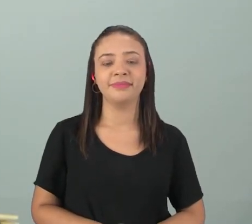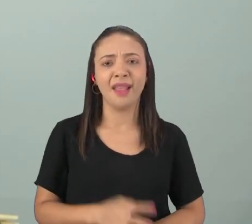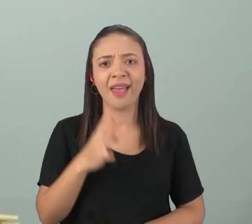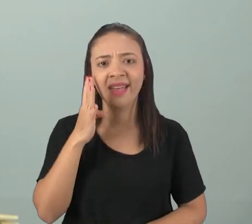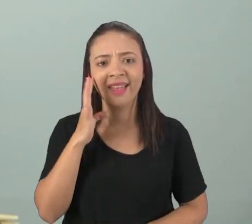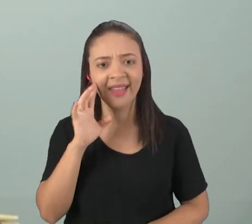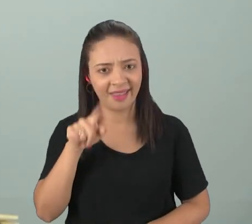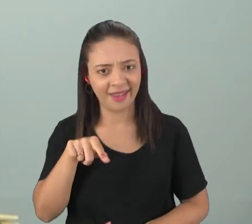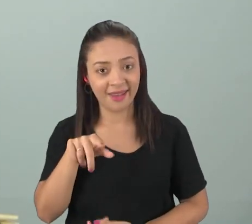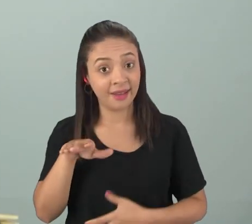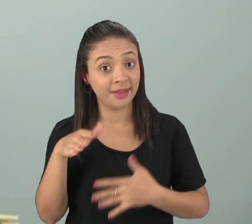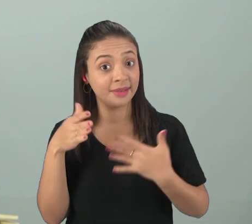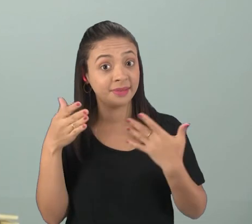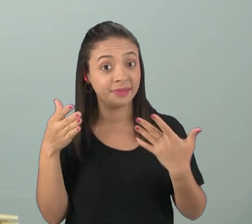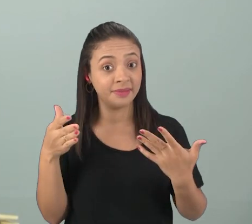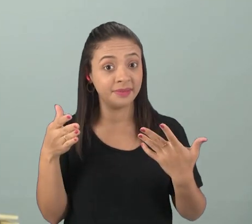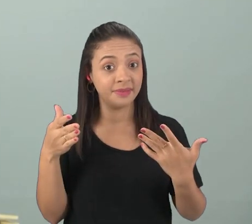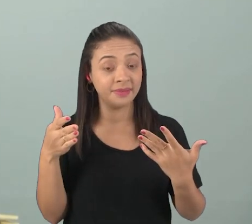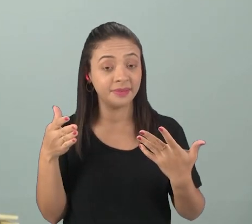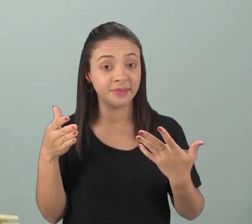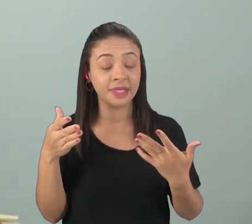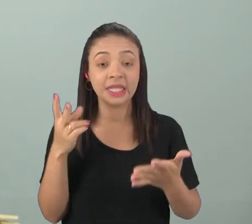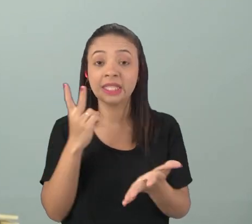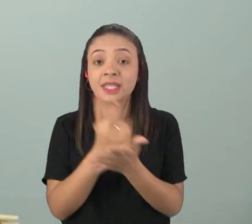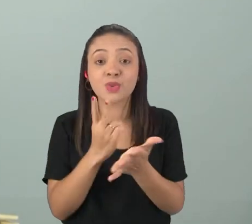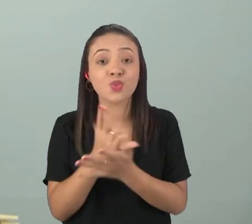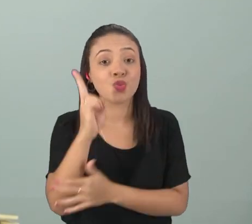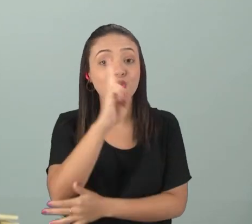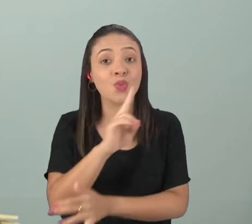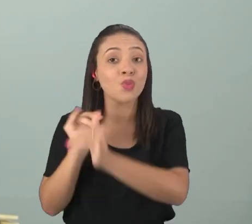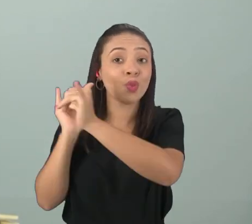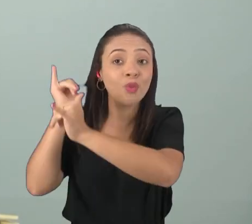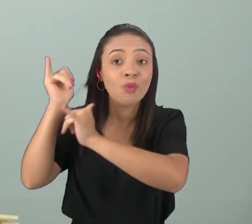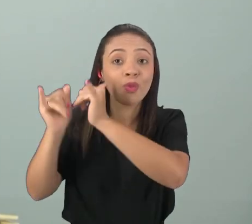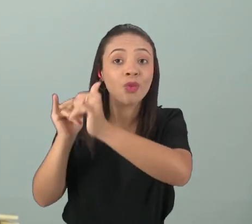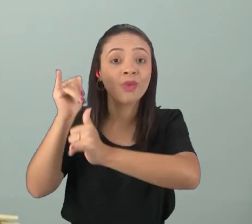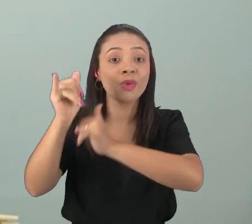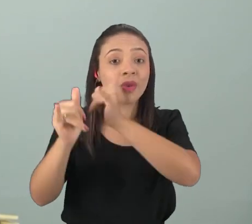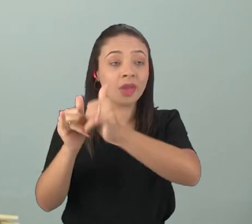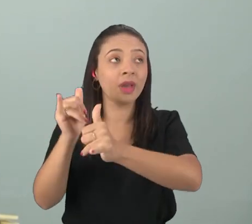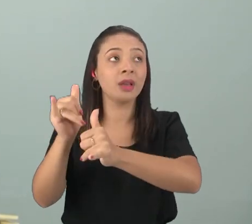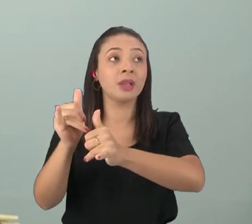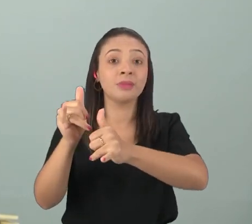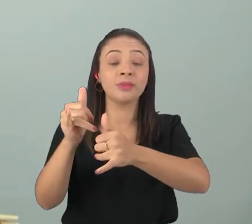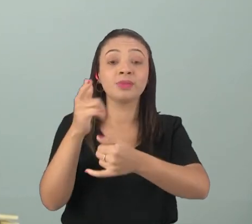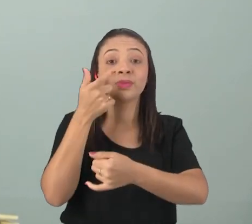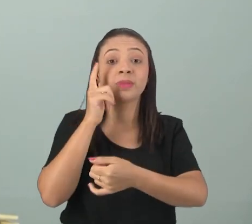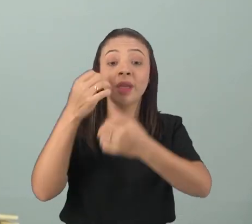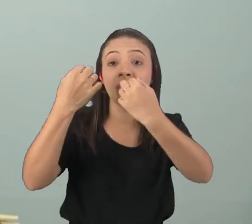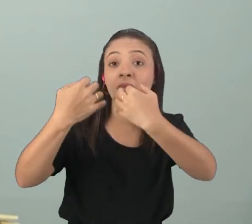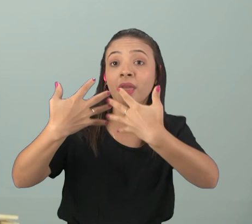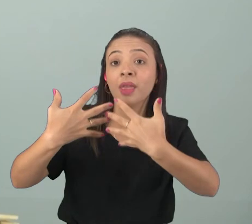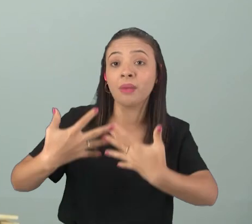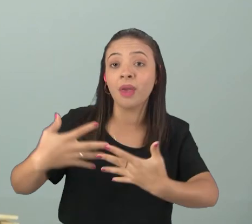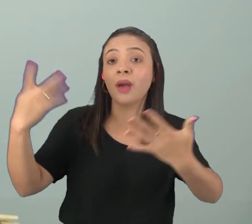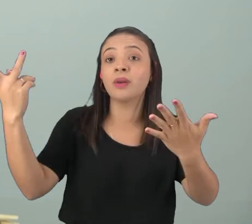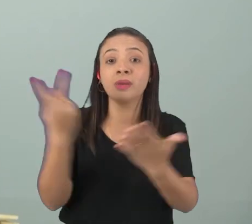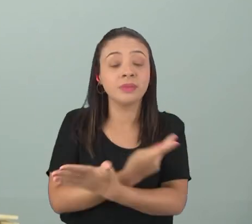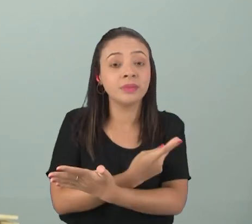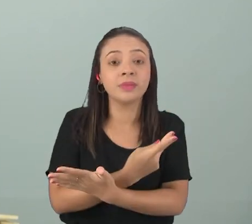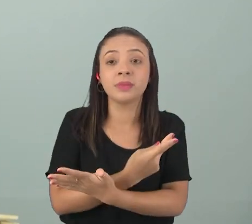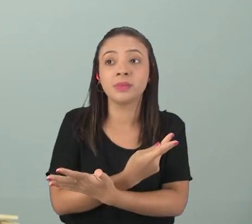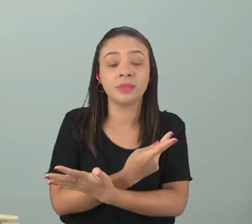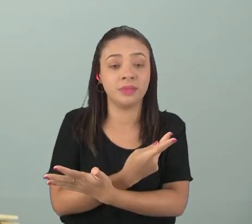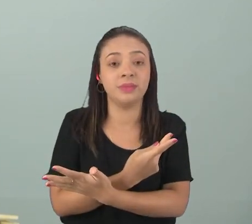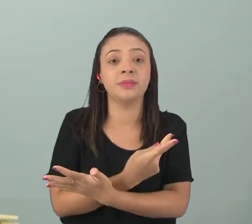Legal, né? Então, muitas vezes se usaram as lendas, né, para explicar alguns fenômenos